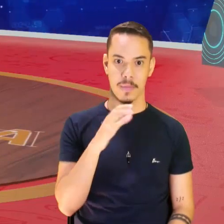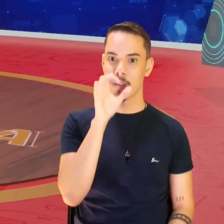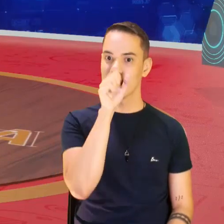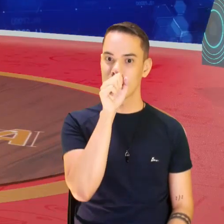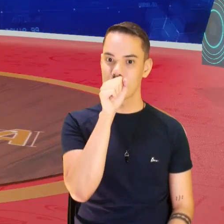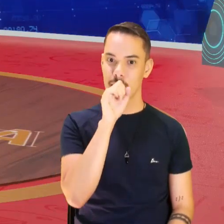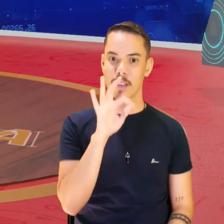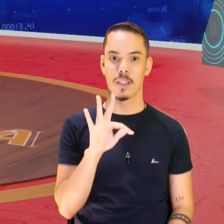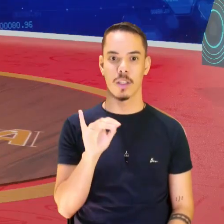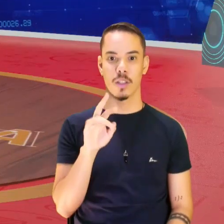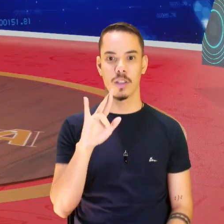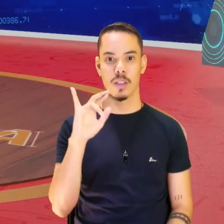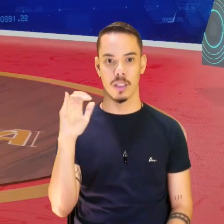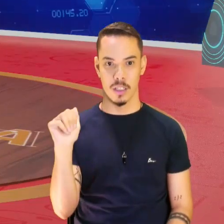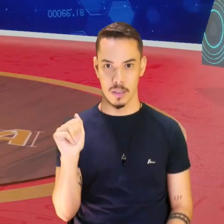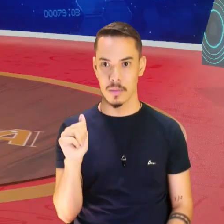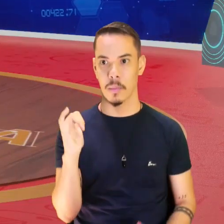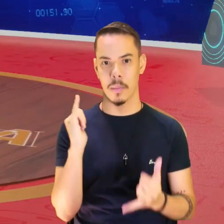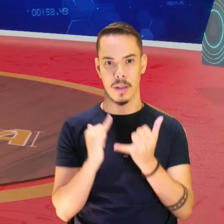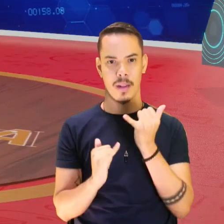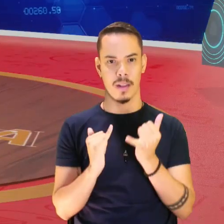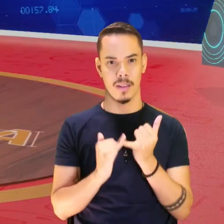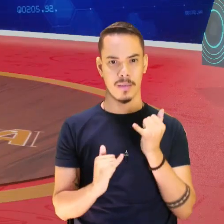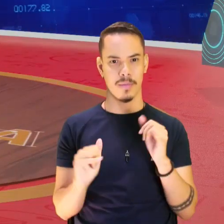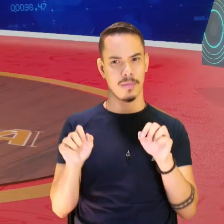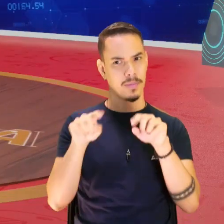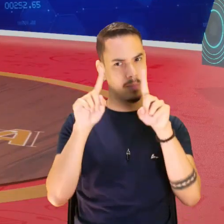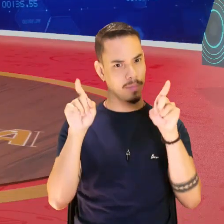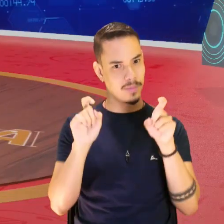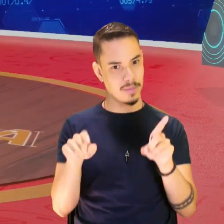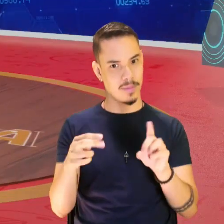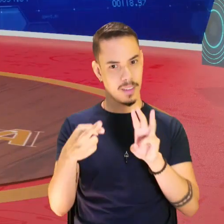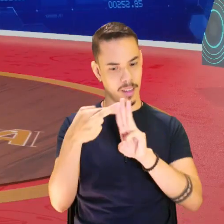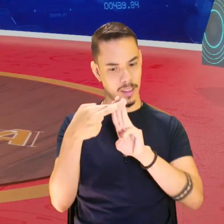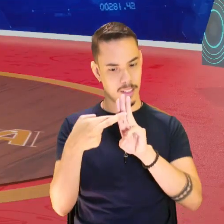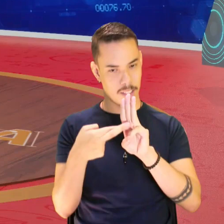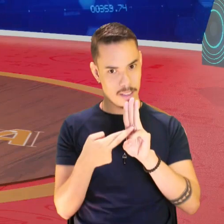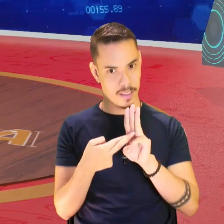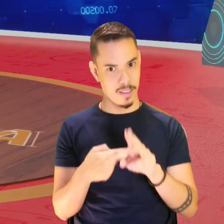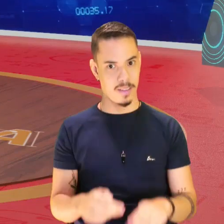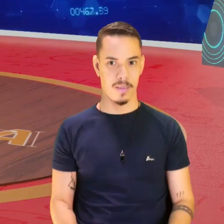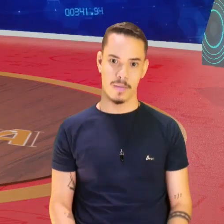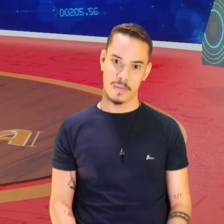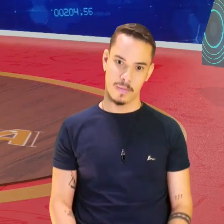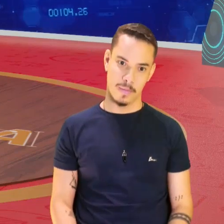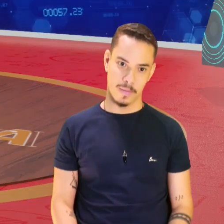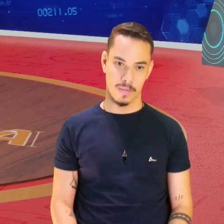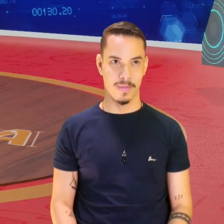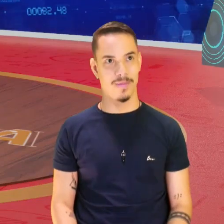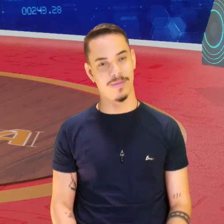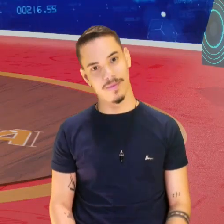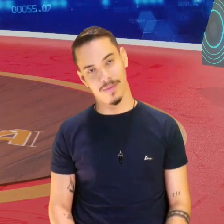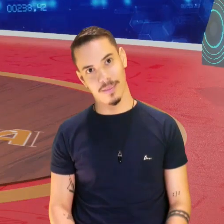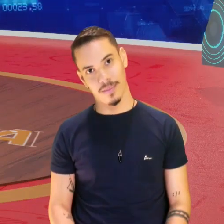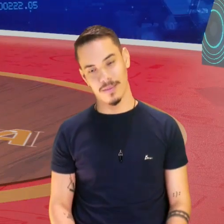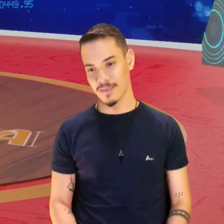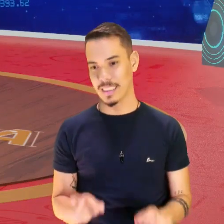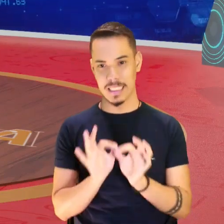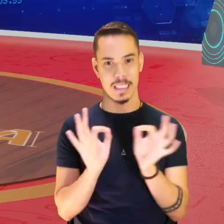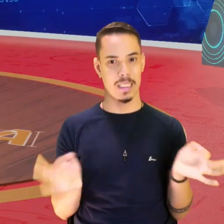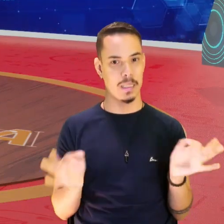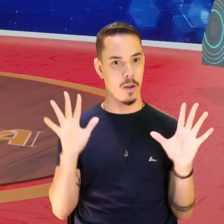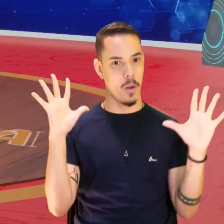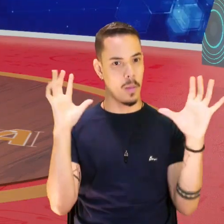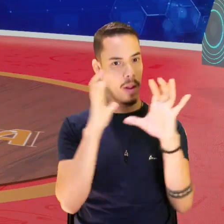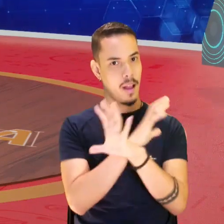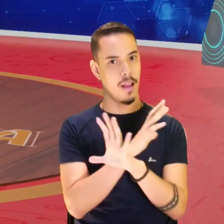nome. Toranja e laranja. Será que eles estão pensando, será que isso se resolve por regra de 3, né? Regra de 3, complicada. Não é a simples, não. É a regra de